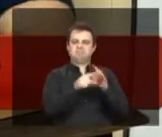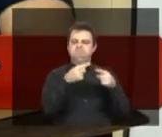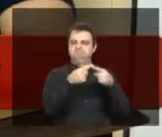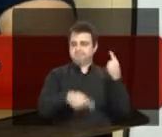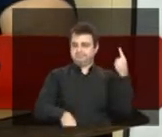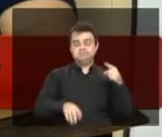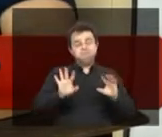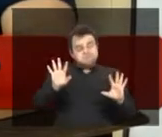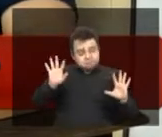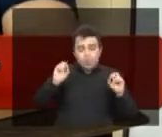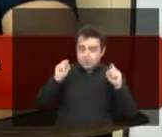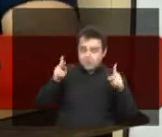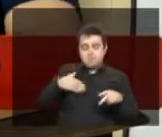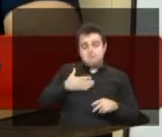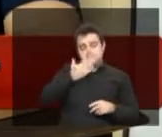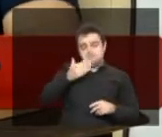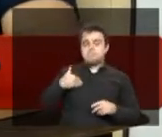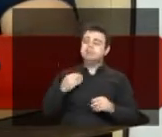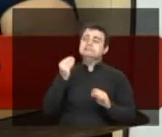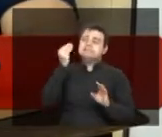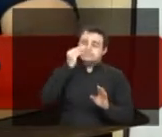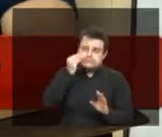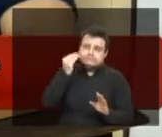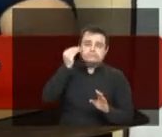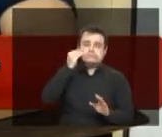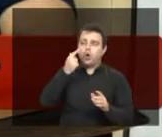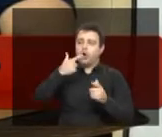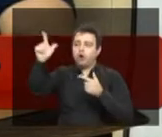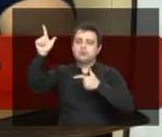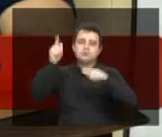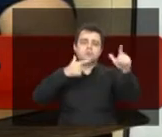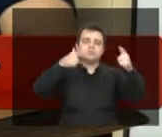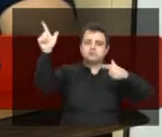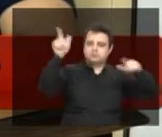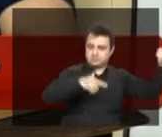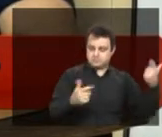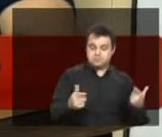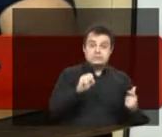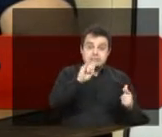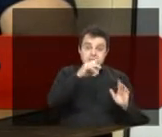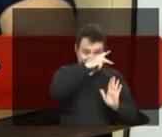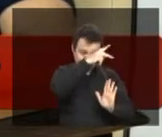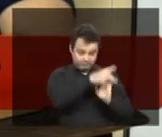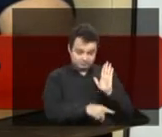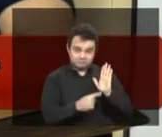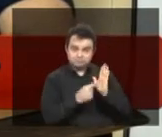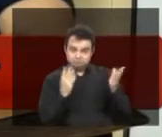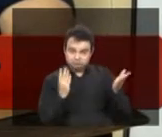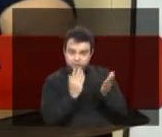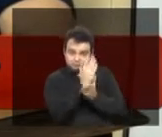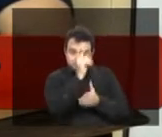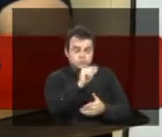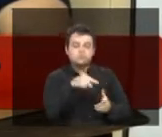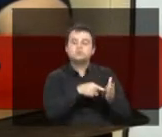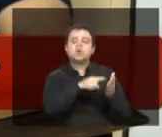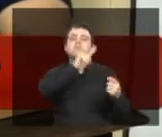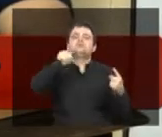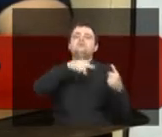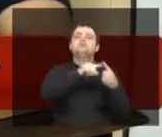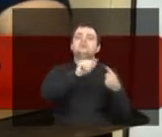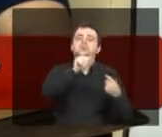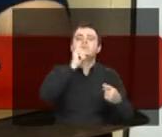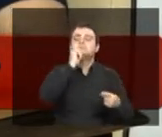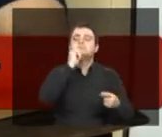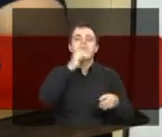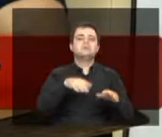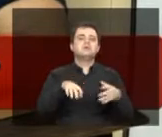a gente continua tentando. No caso do que esse projeto iria pegar legumes, verduras